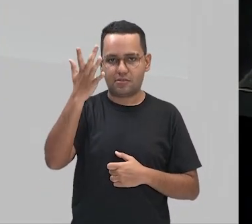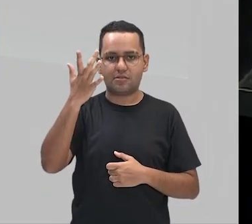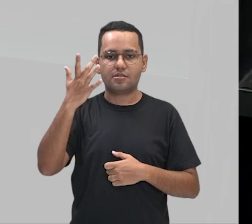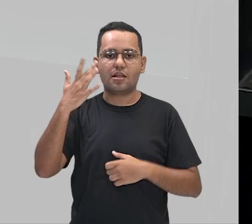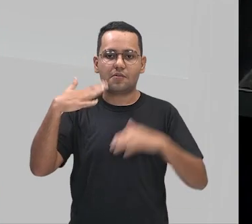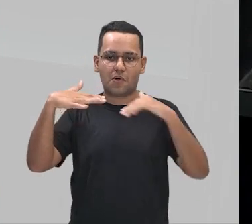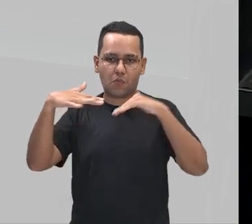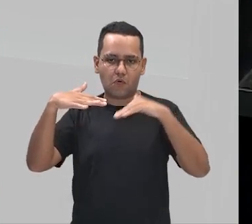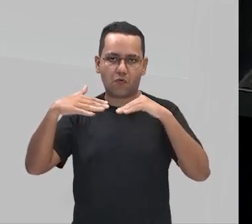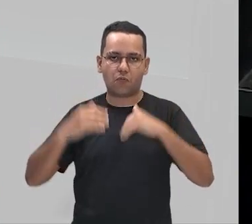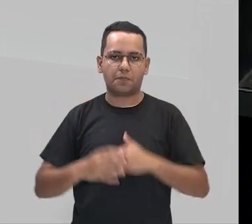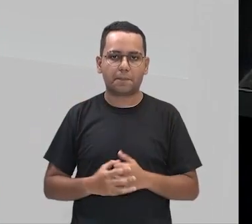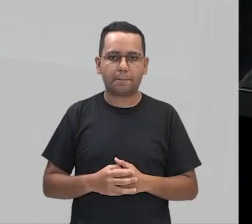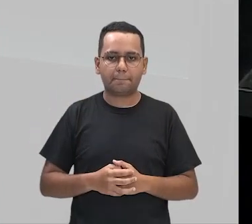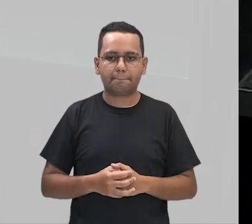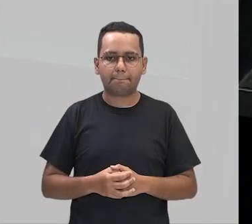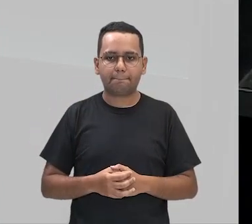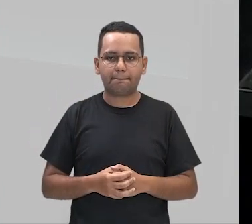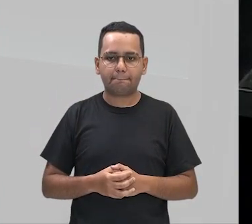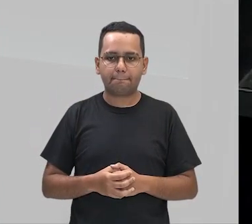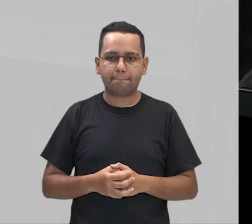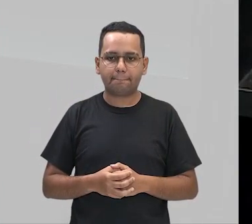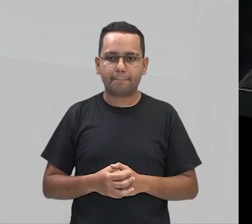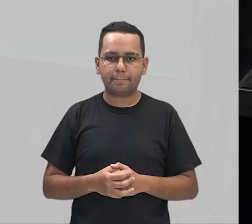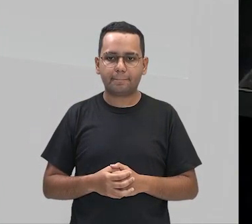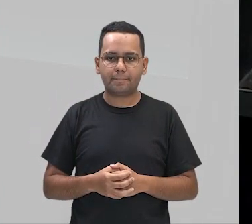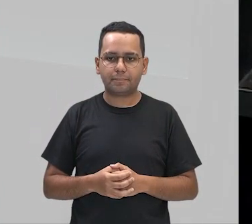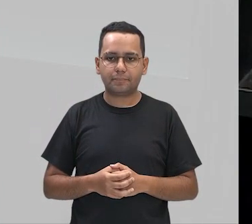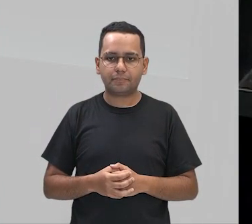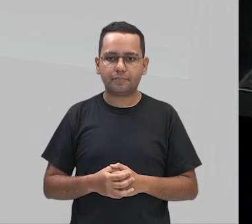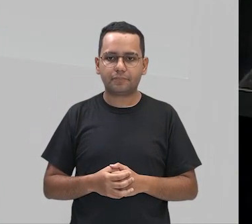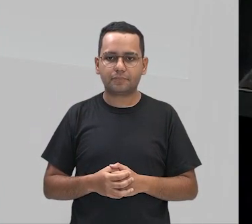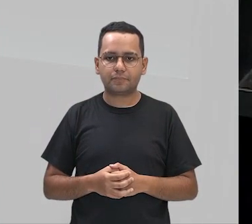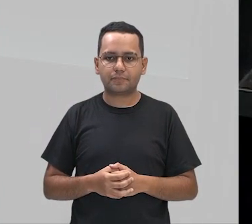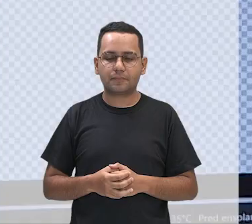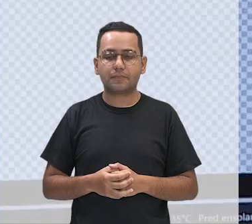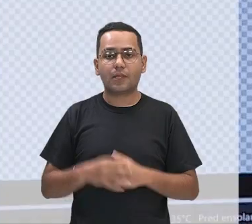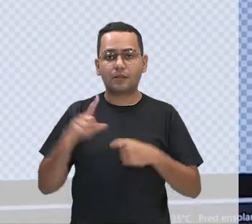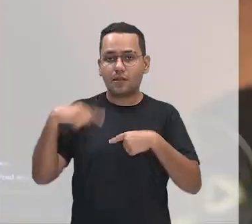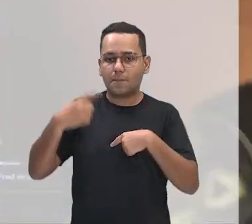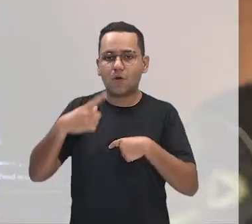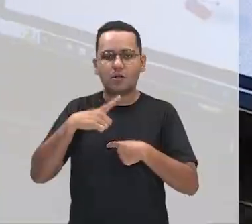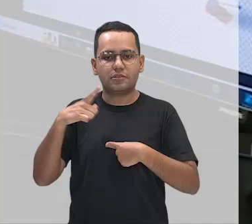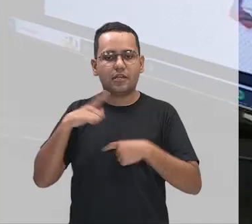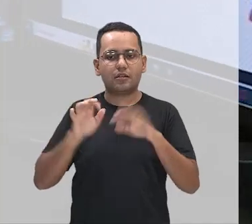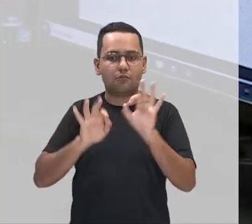animador. E daí então a gente começa o processo de animação.